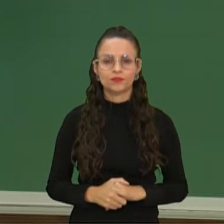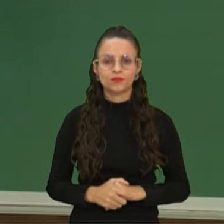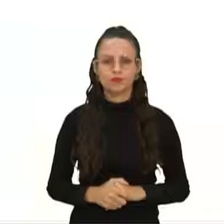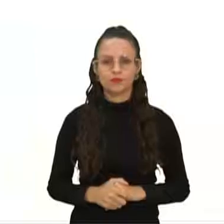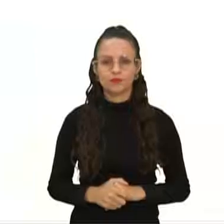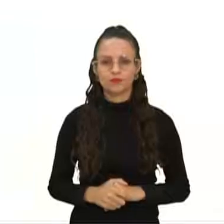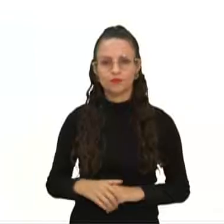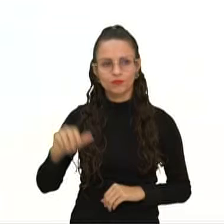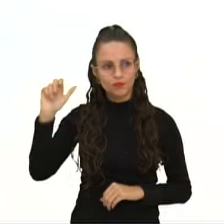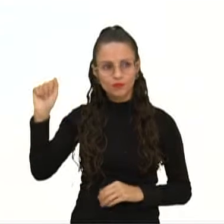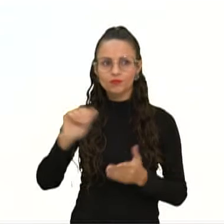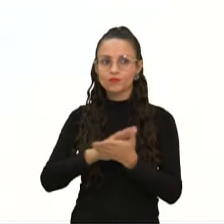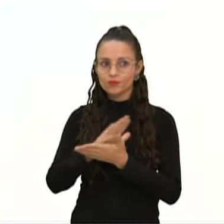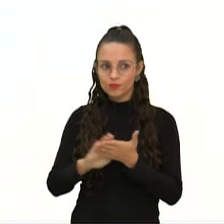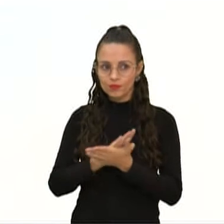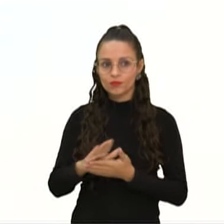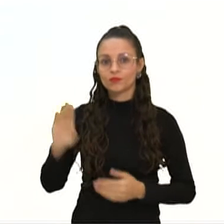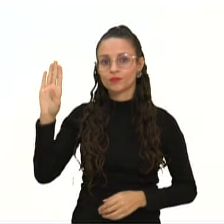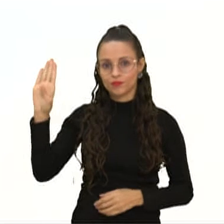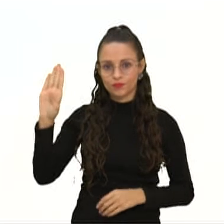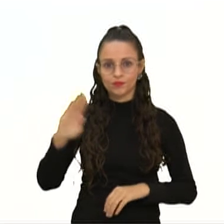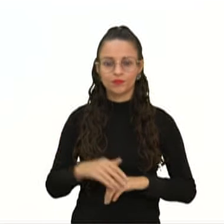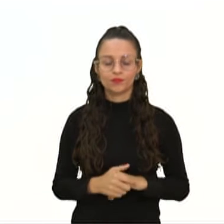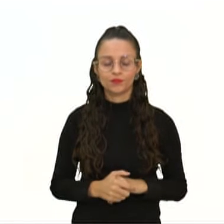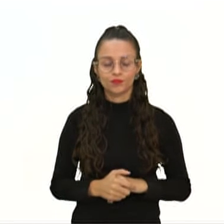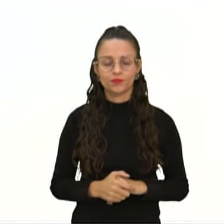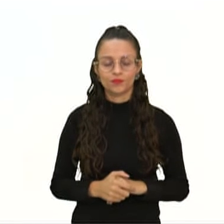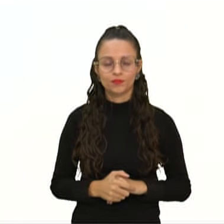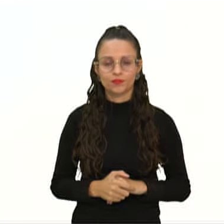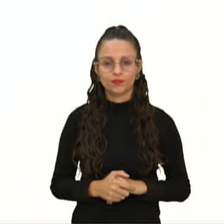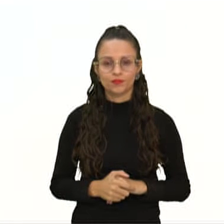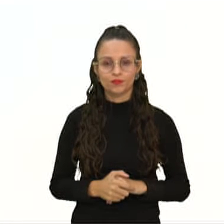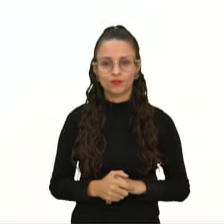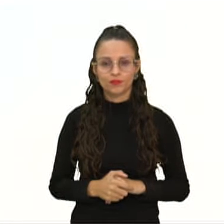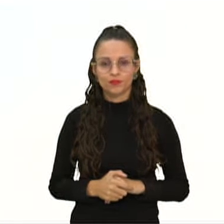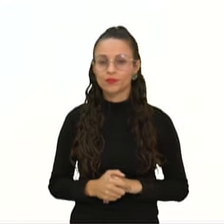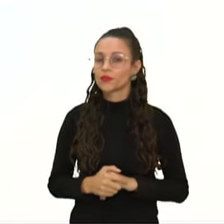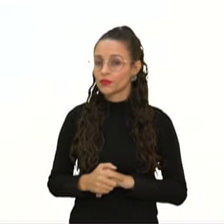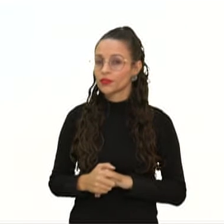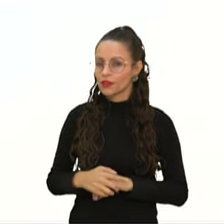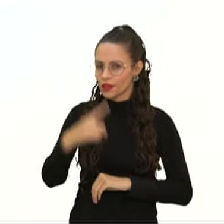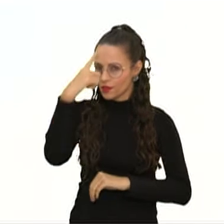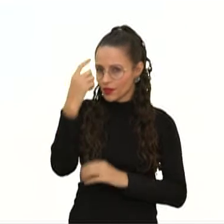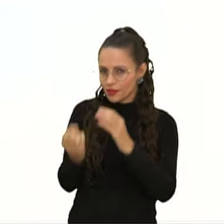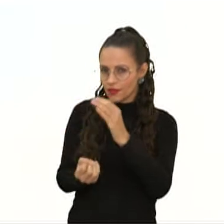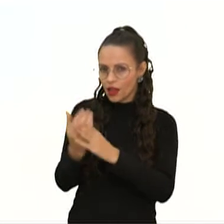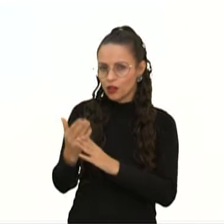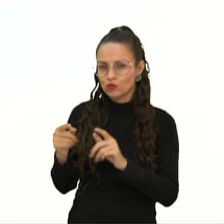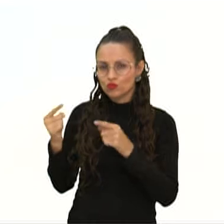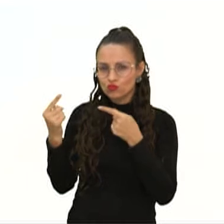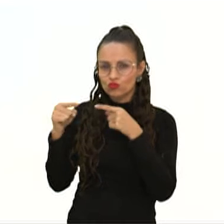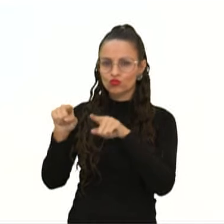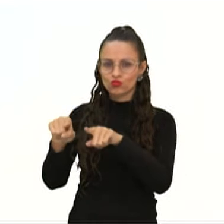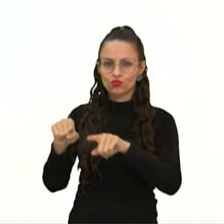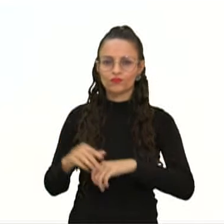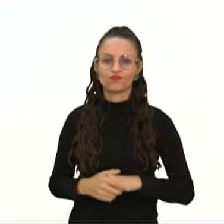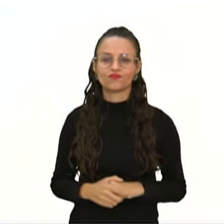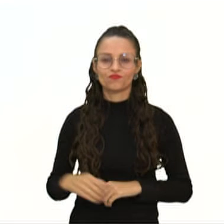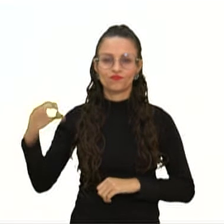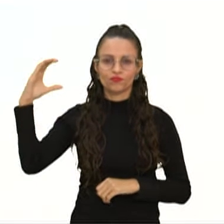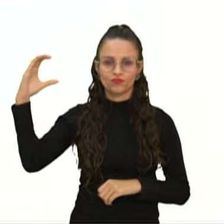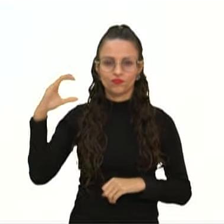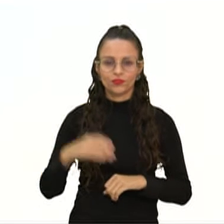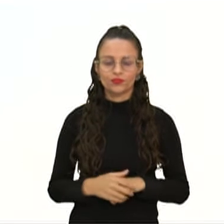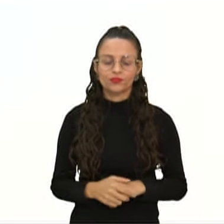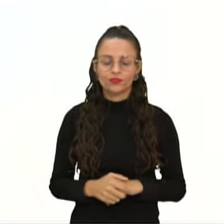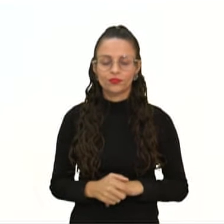nothing, nada. B, they were invented together, foram inventados juntos. Ou letra C, the way